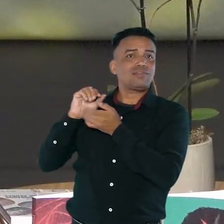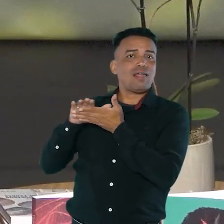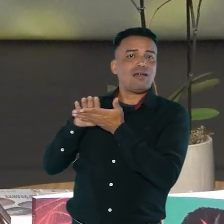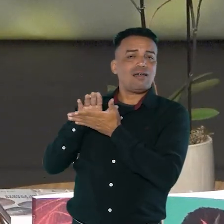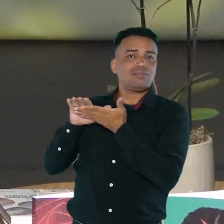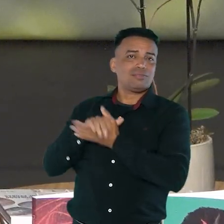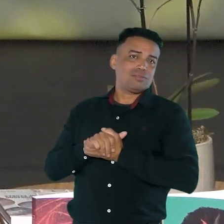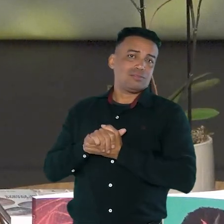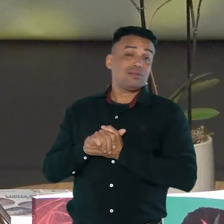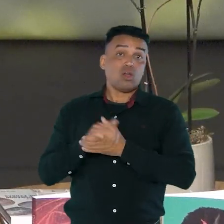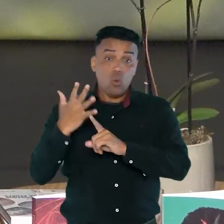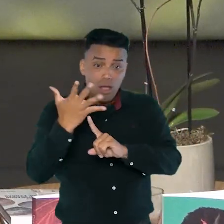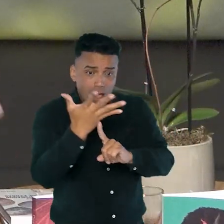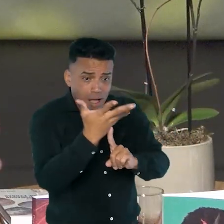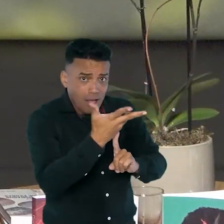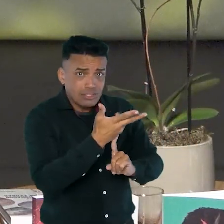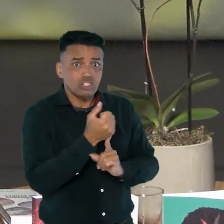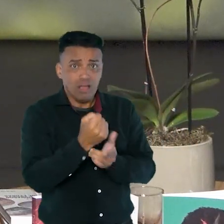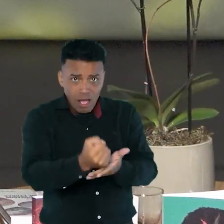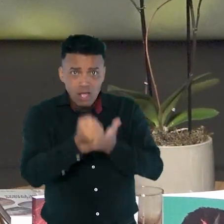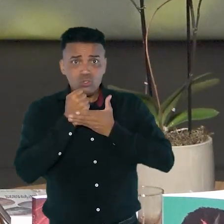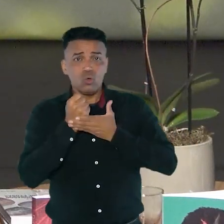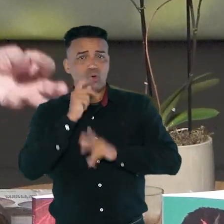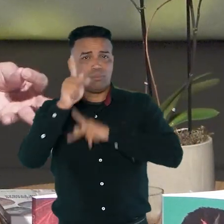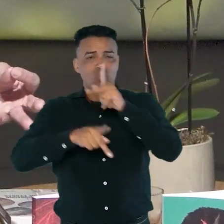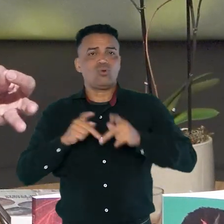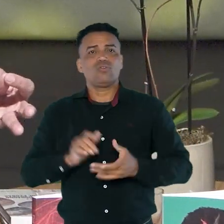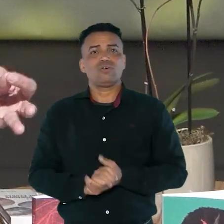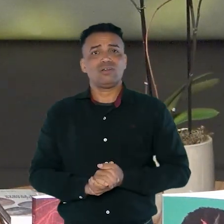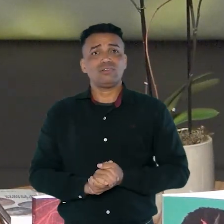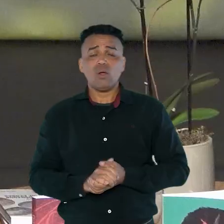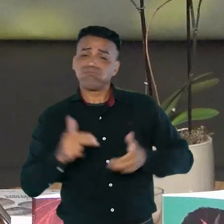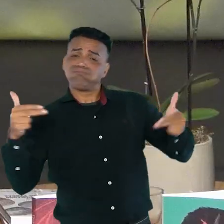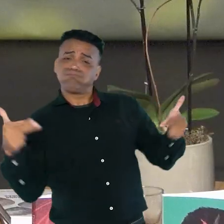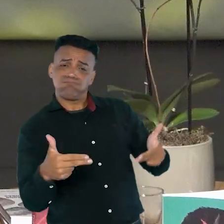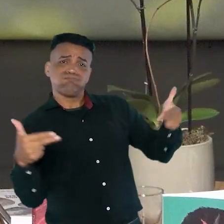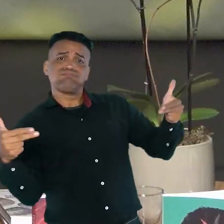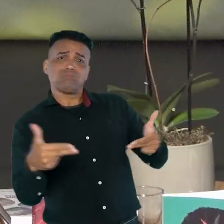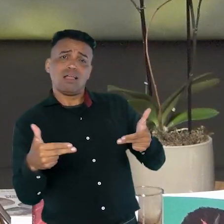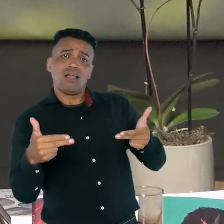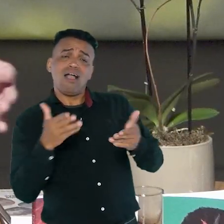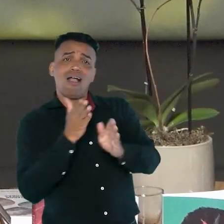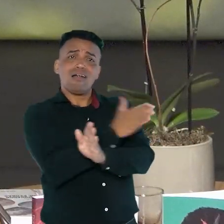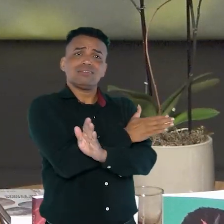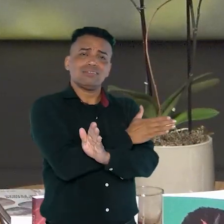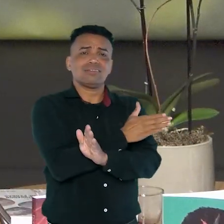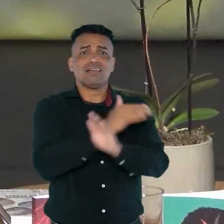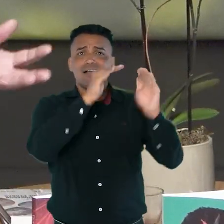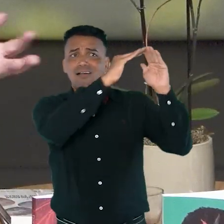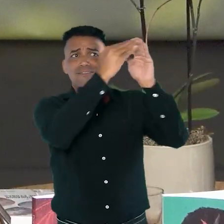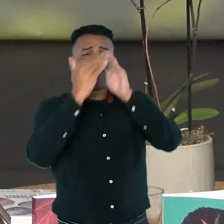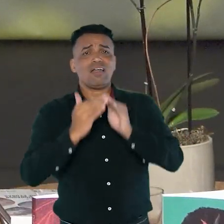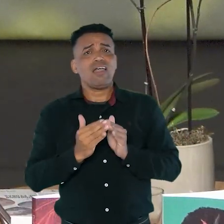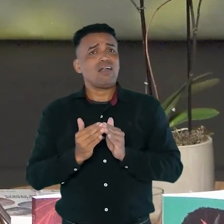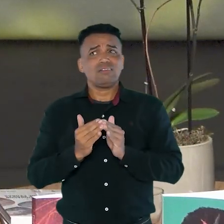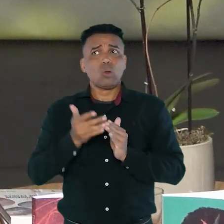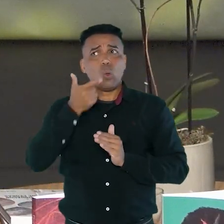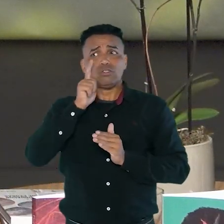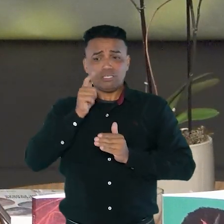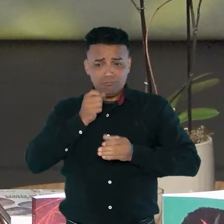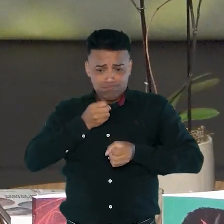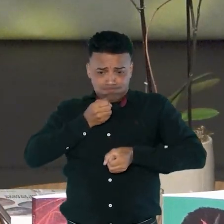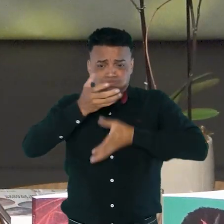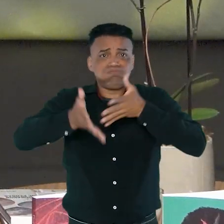vejo que a nossa arte ajudou muita gente. O hip-hop, antes do hip-hop, na minha quebrada, ninguém tinha nada para dizer,